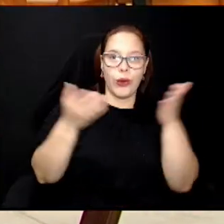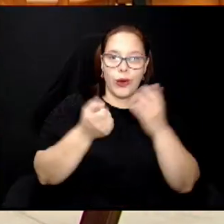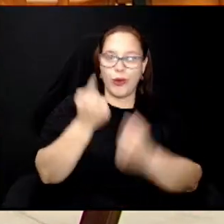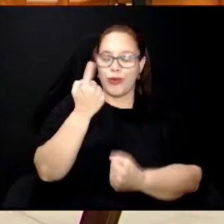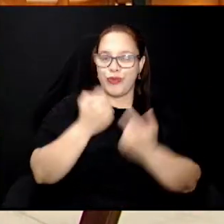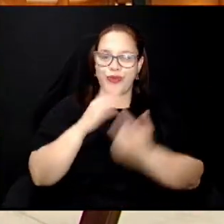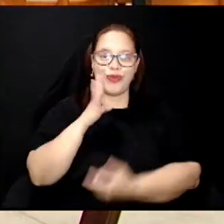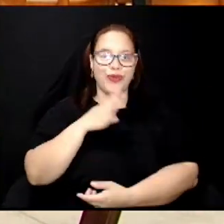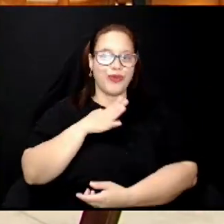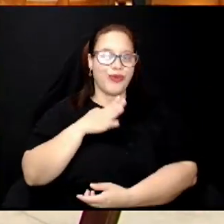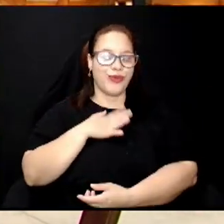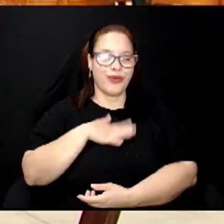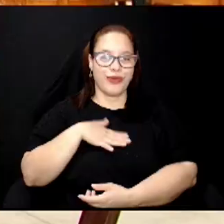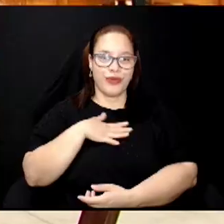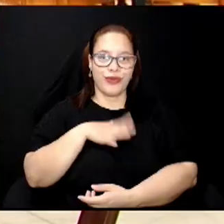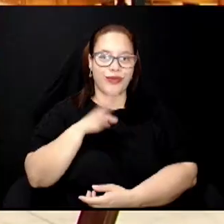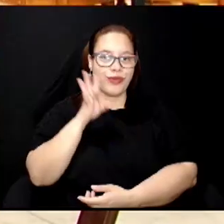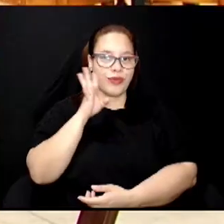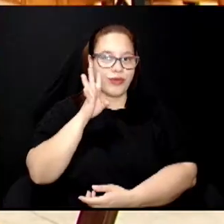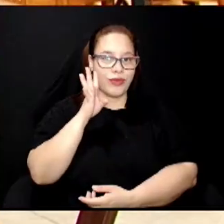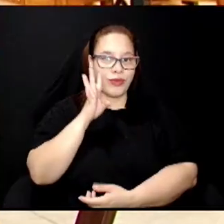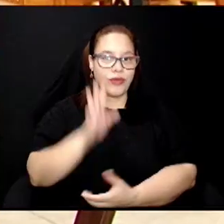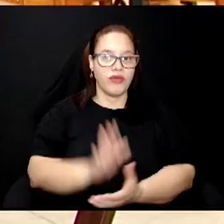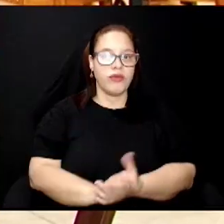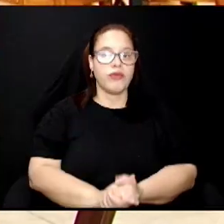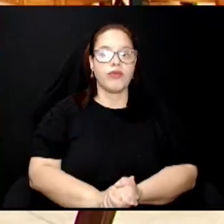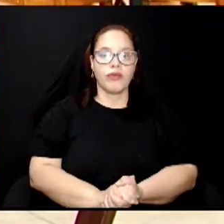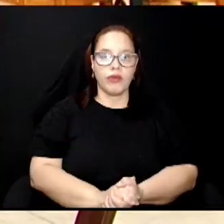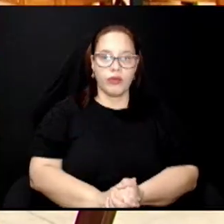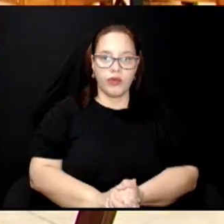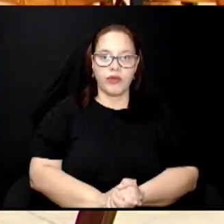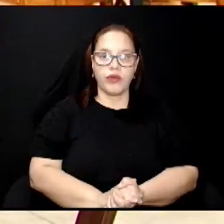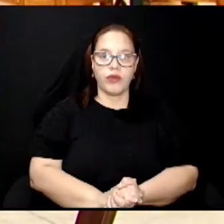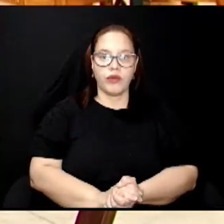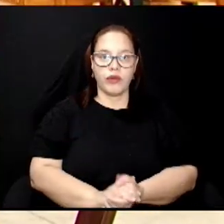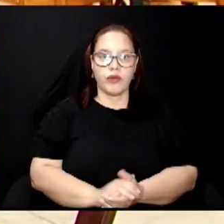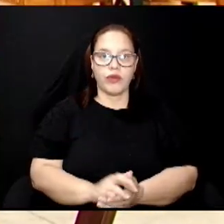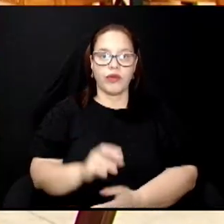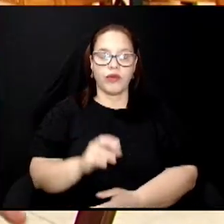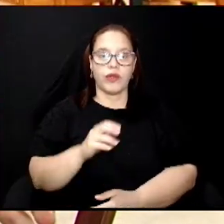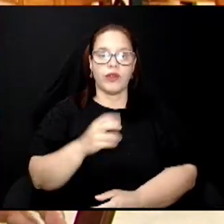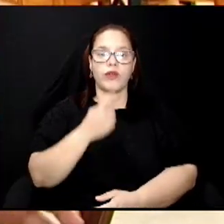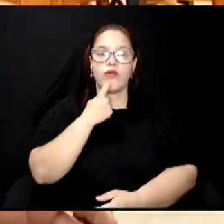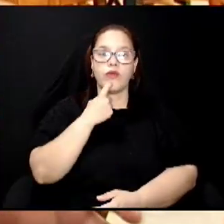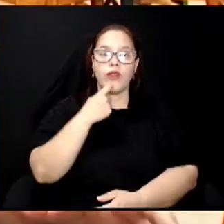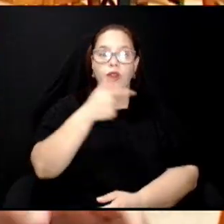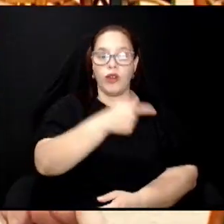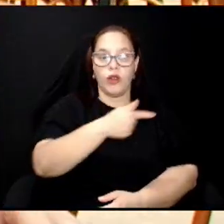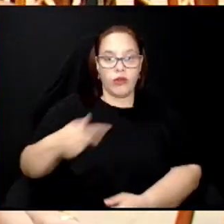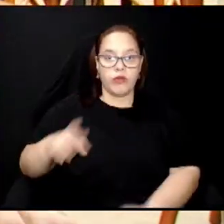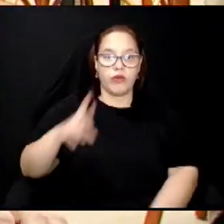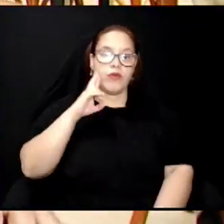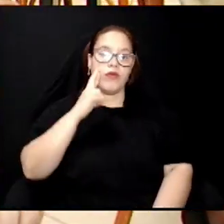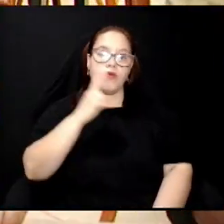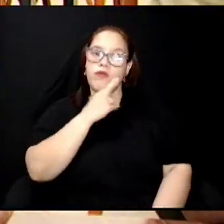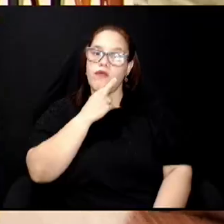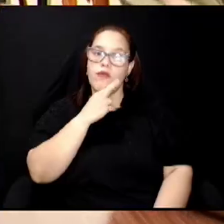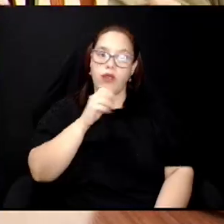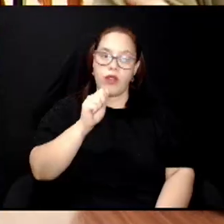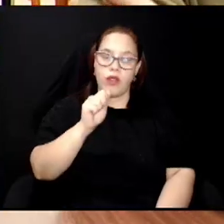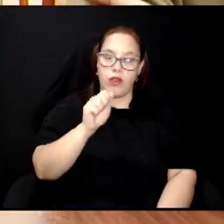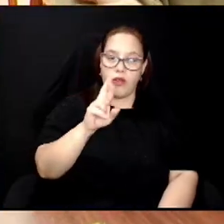bacana. Muita coisa legal mesmo. A gente vai falar do Campinas Restaurant Week. Tô aqui com o Arthur,